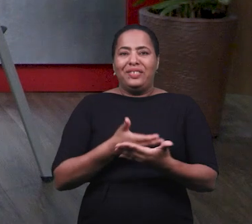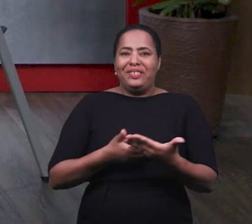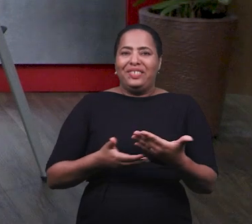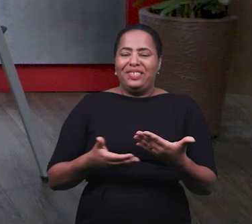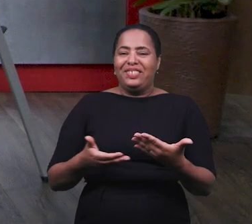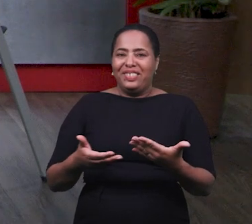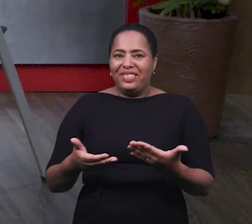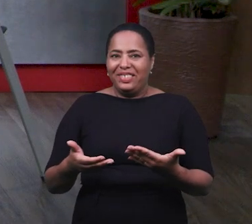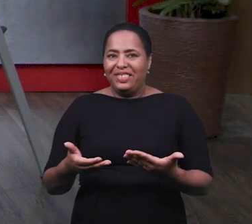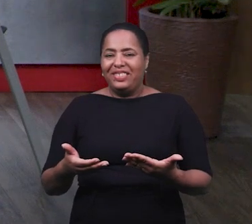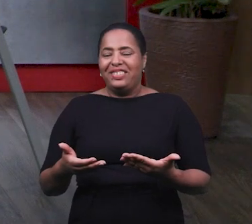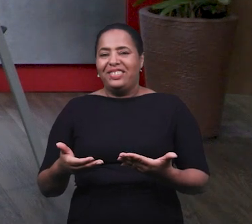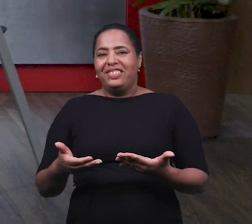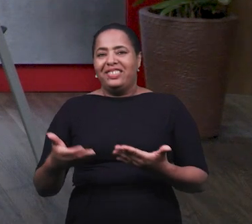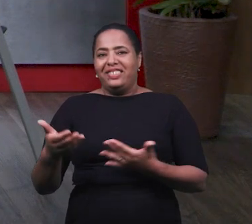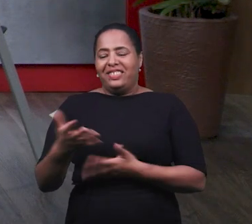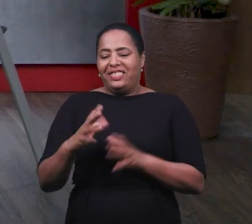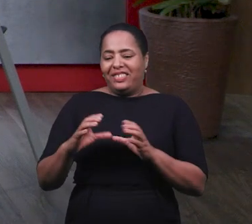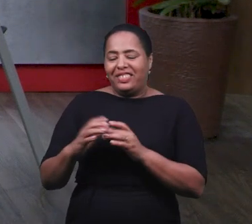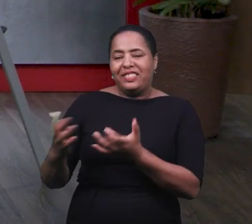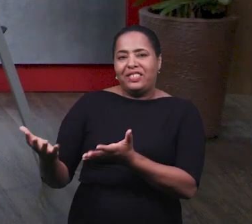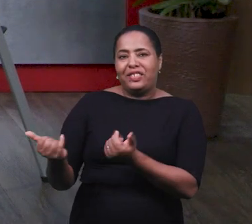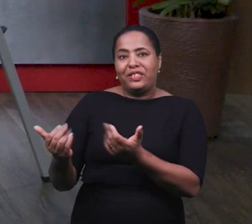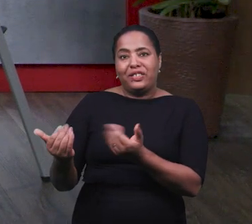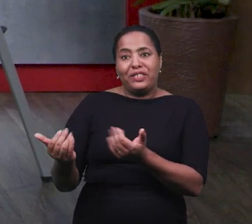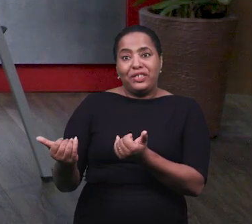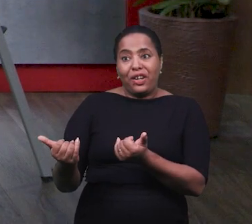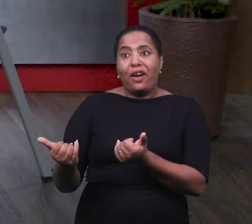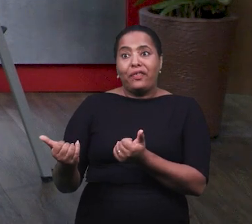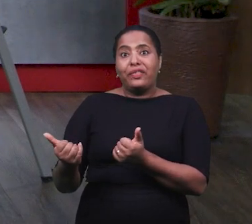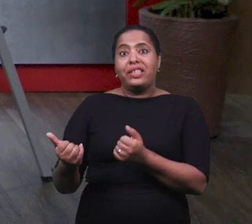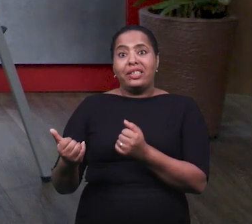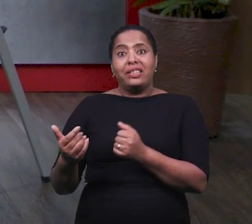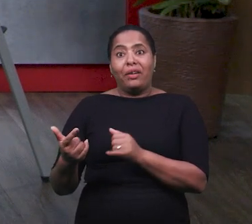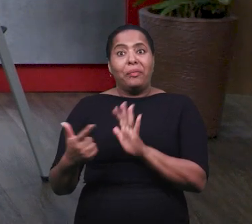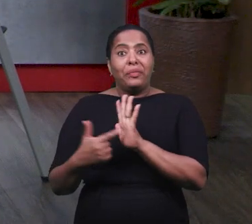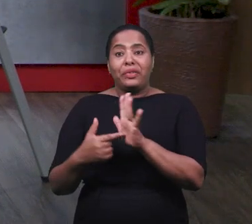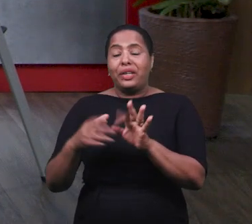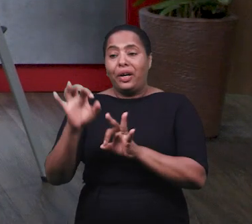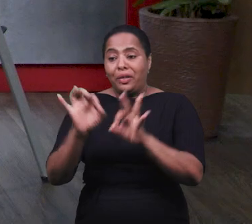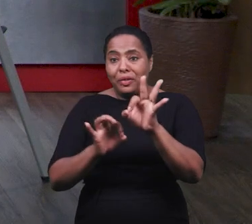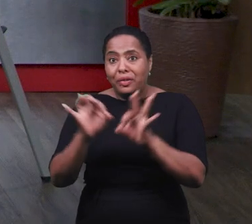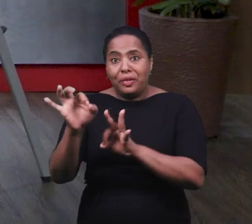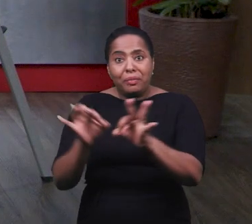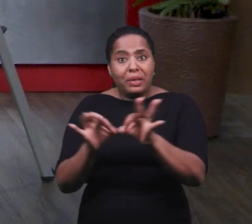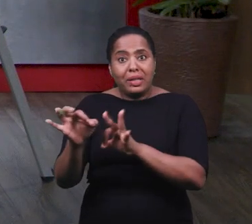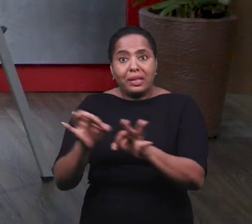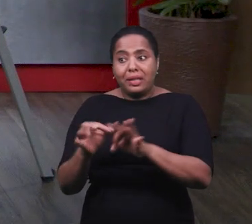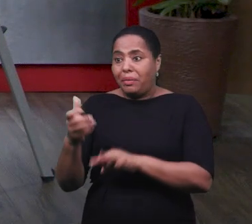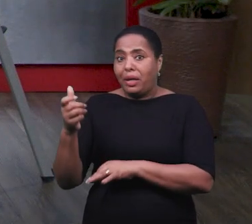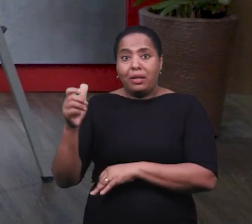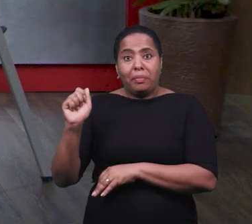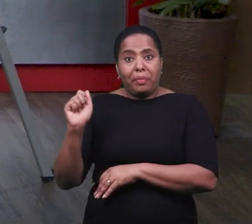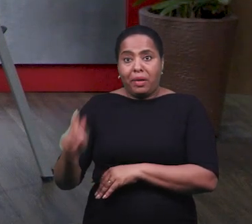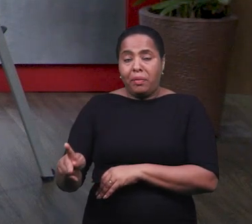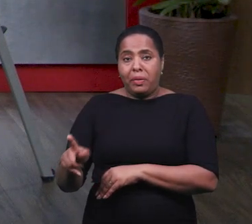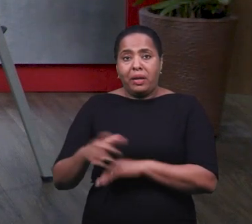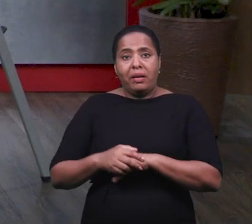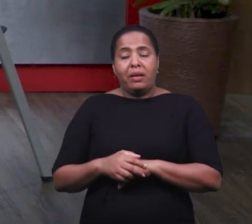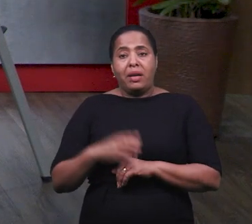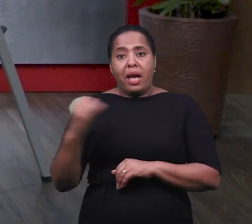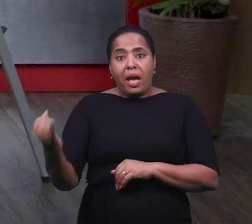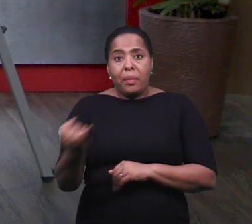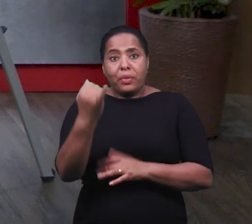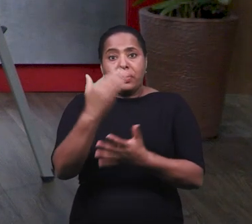os dias da minha mocidade com os jovens e a gente falou justamente de planejamento. sabe, para aposentadoria. Né? E é importante